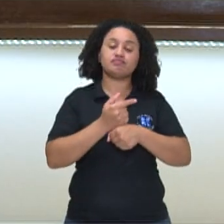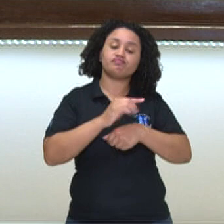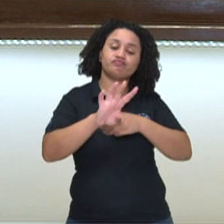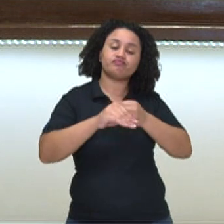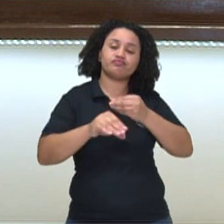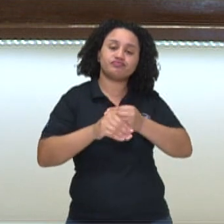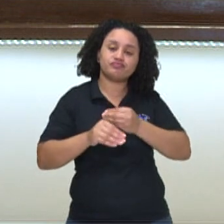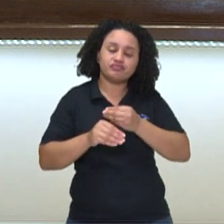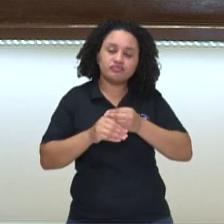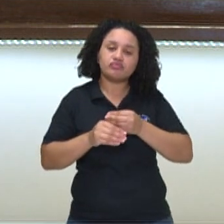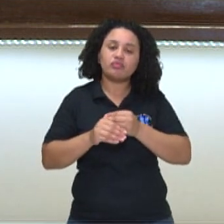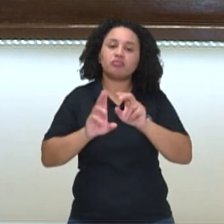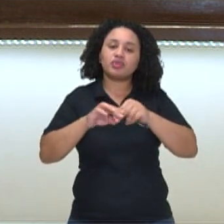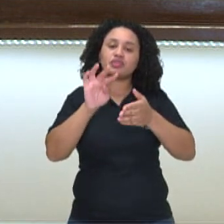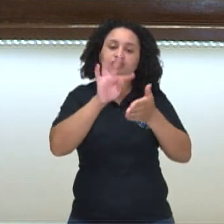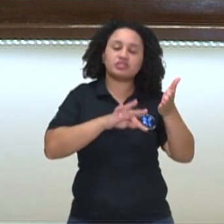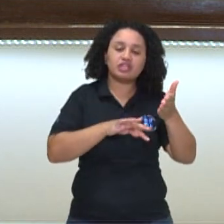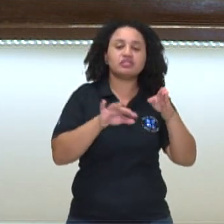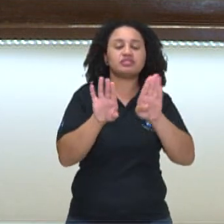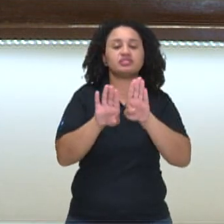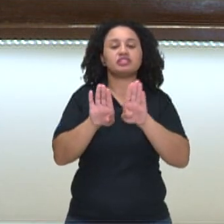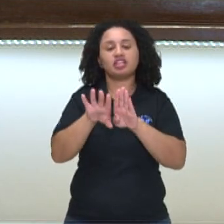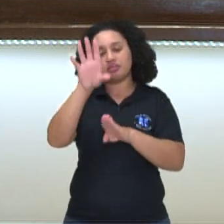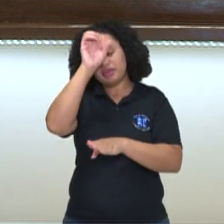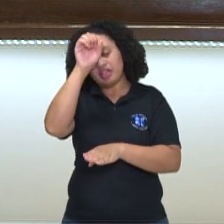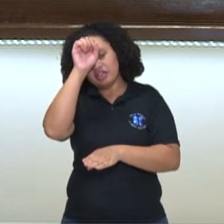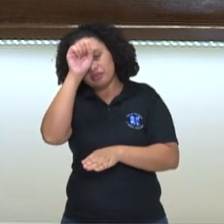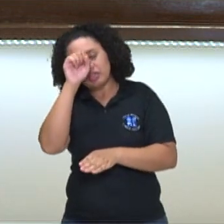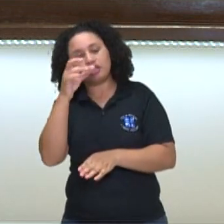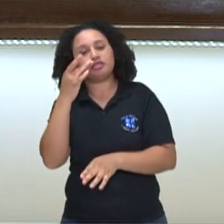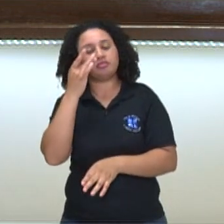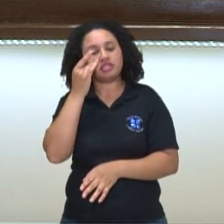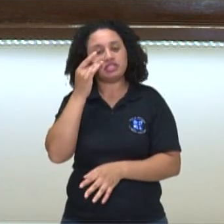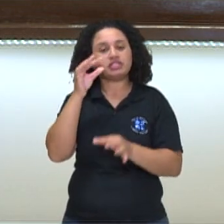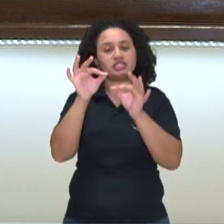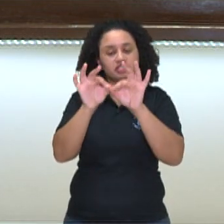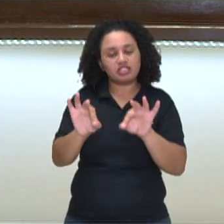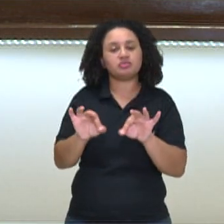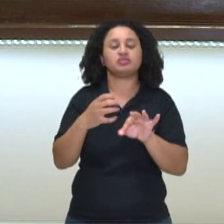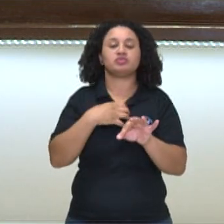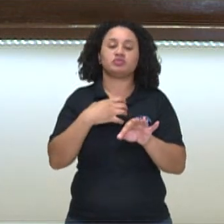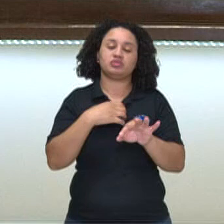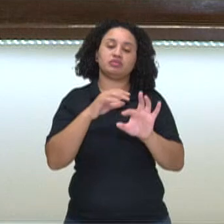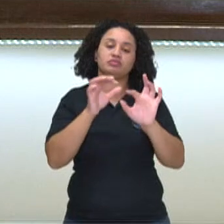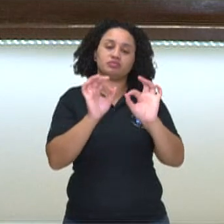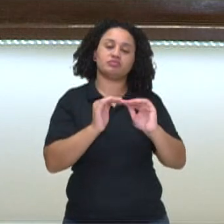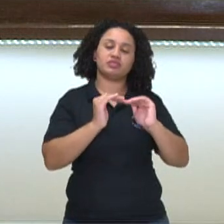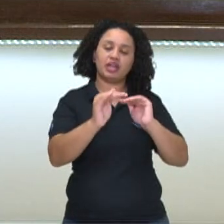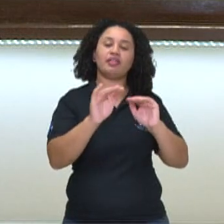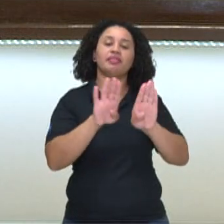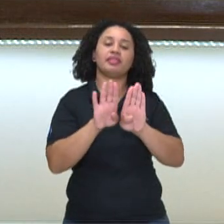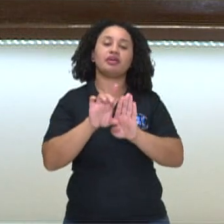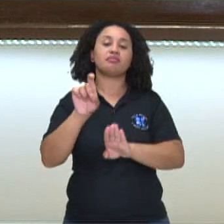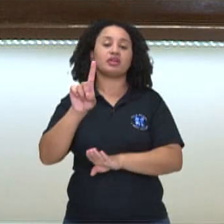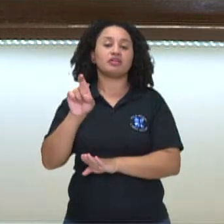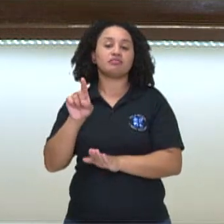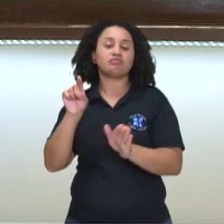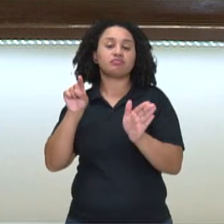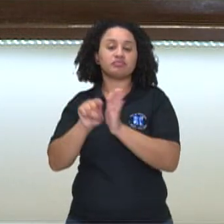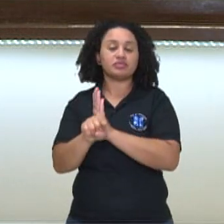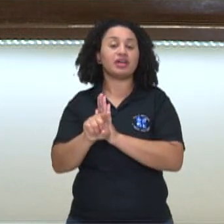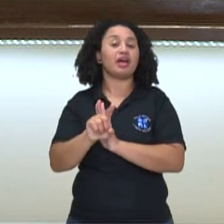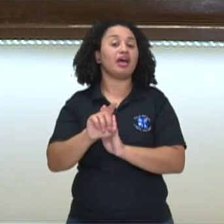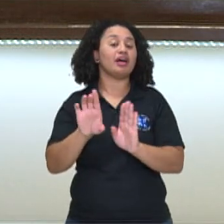e aprendemos sobre o presente simples, na sua forma negativa e interrogativa. Lembrando sempre que